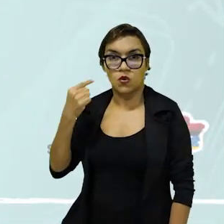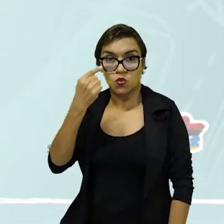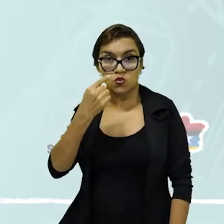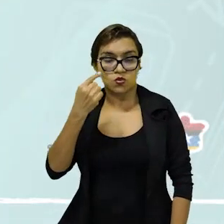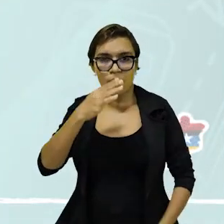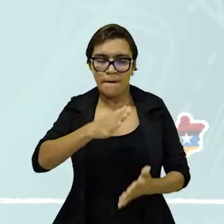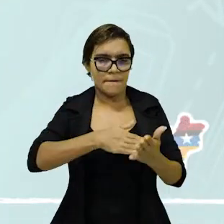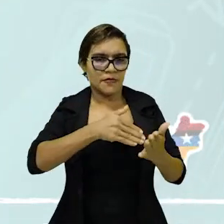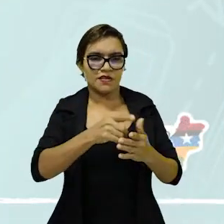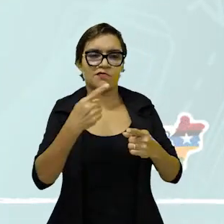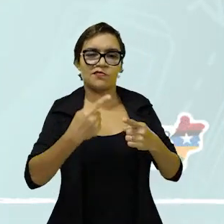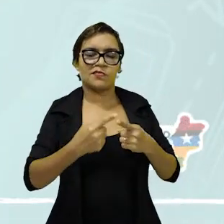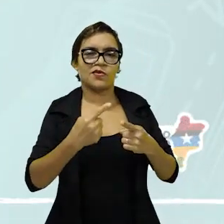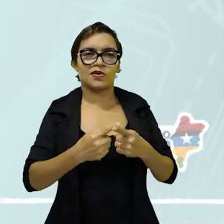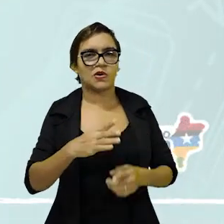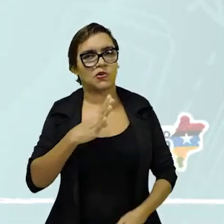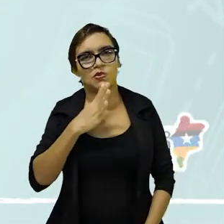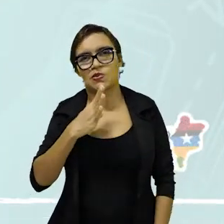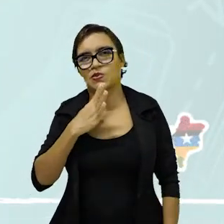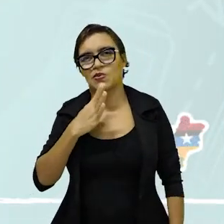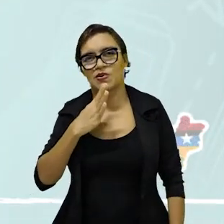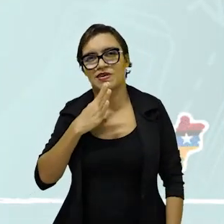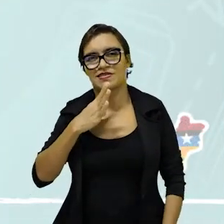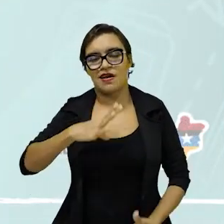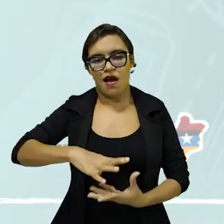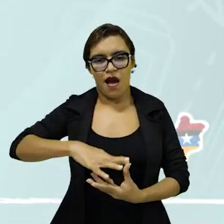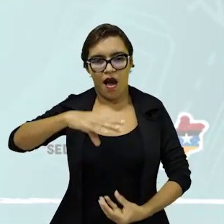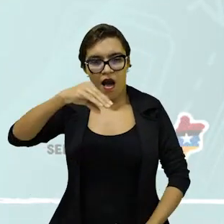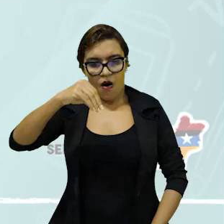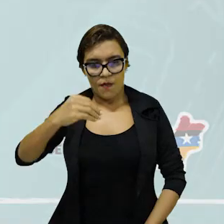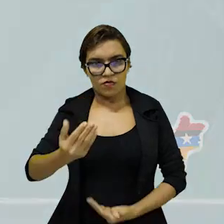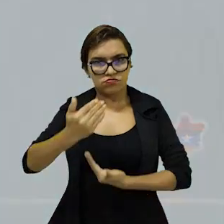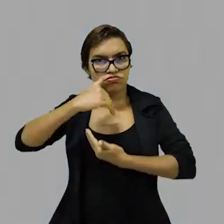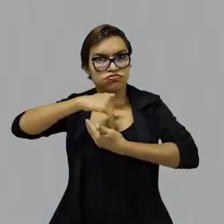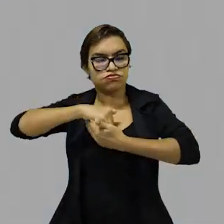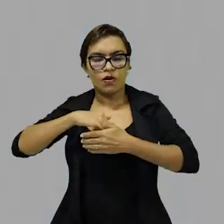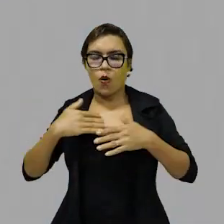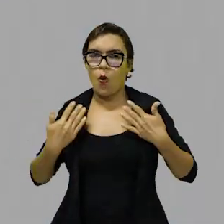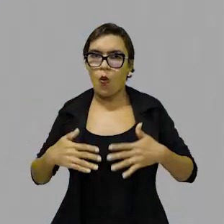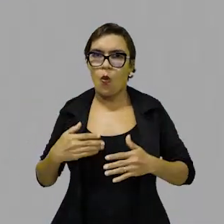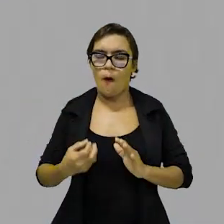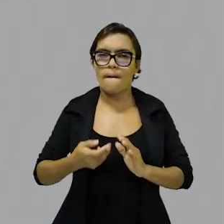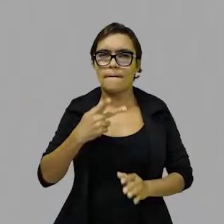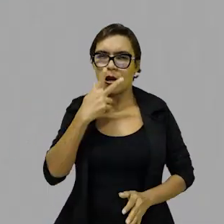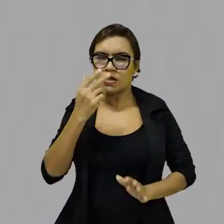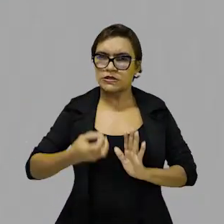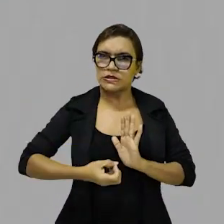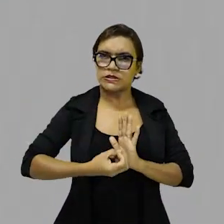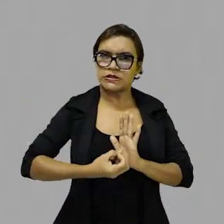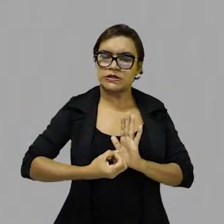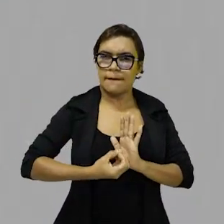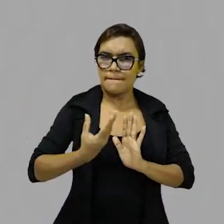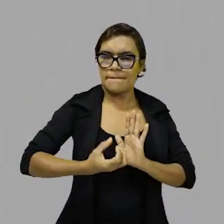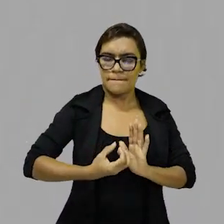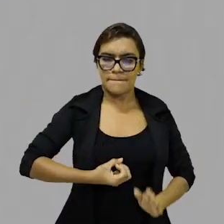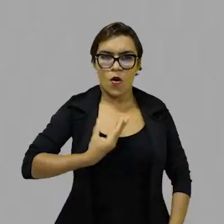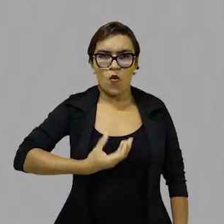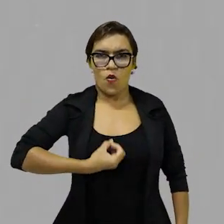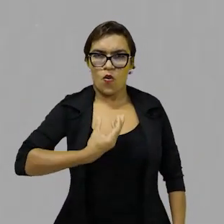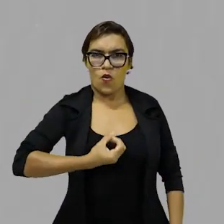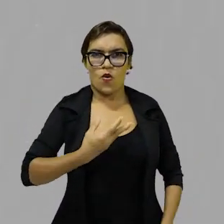pessoas, porque ele não conhecia a alma das pessoas. Professor, isso é poético, mas ao mesmo tempo que é poético, é pesado. E aí ele vai